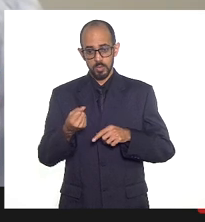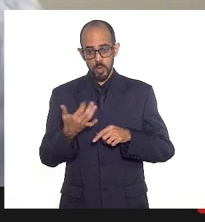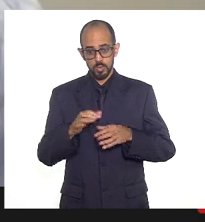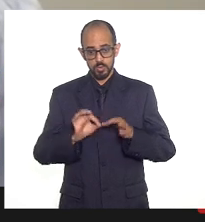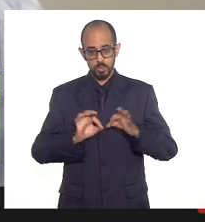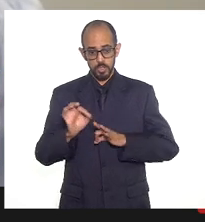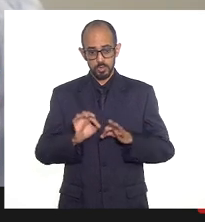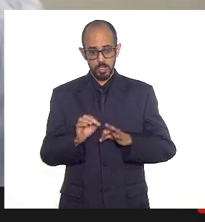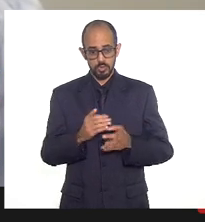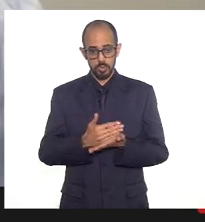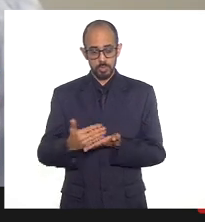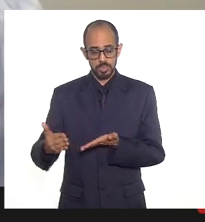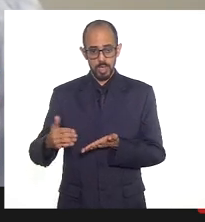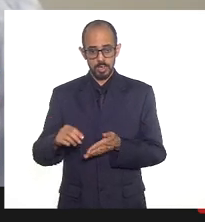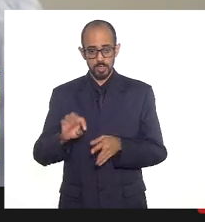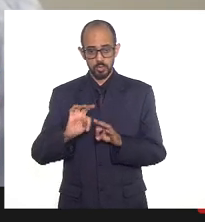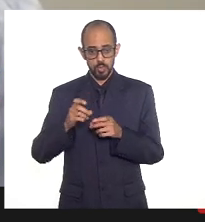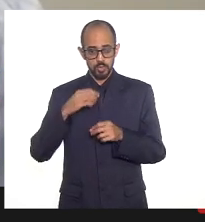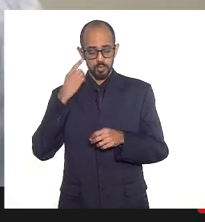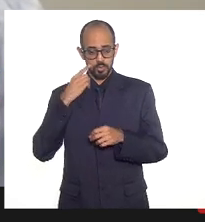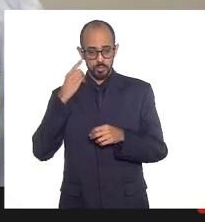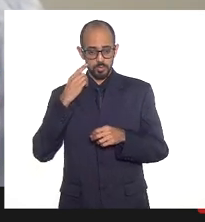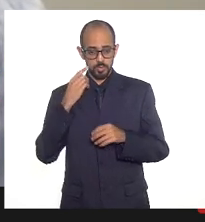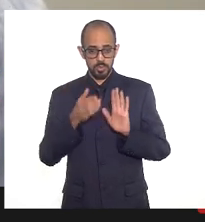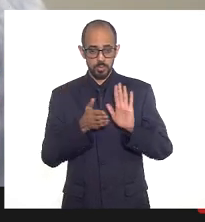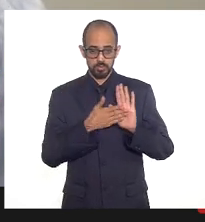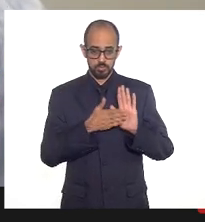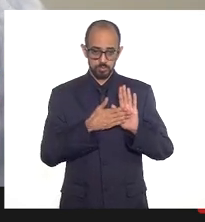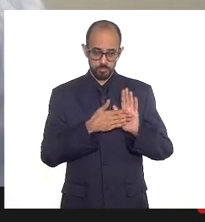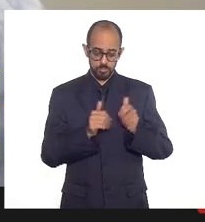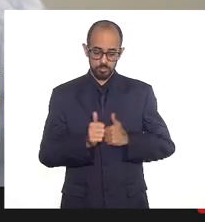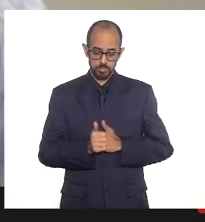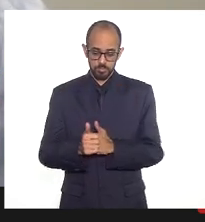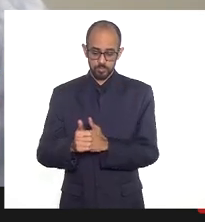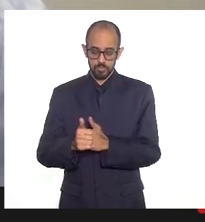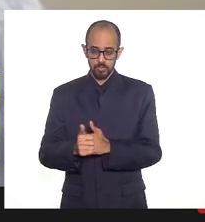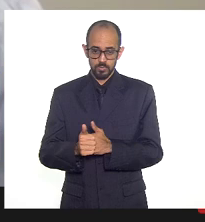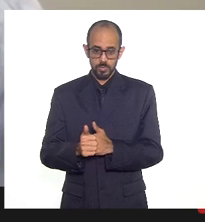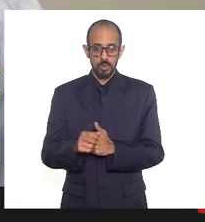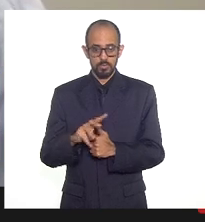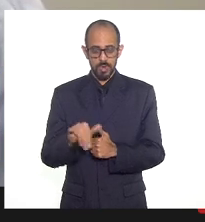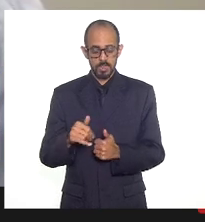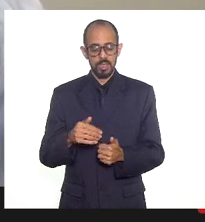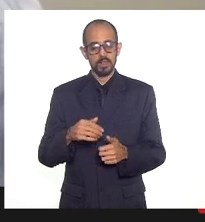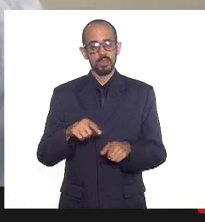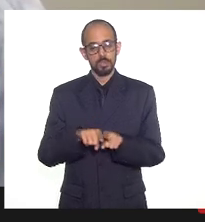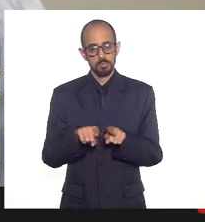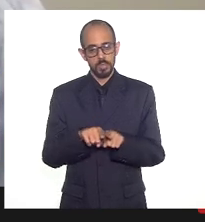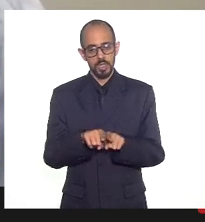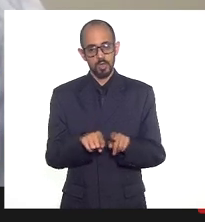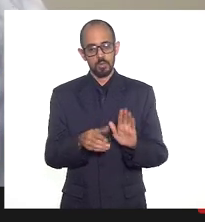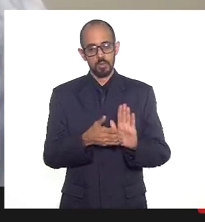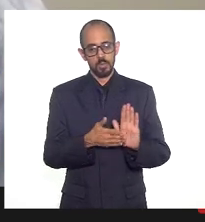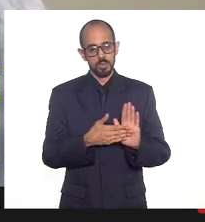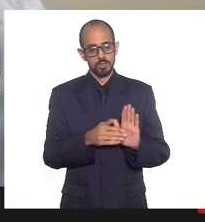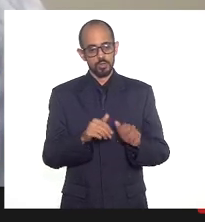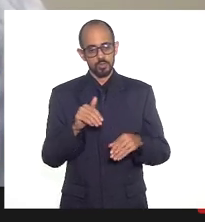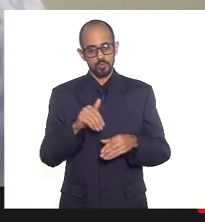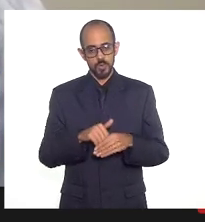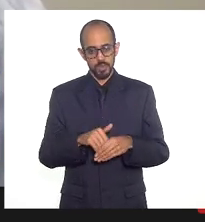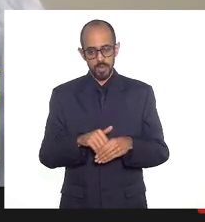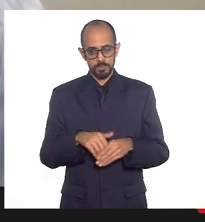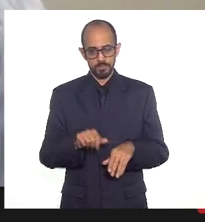deputados vinculados à frente, comprometidos à frente, aderentes à frente, terão certamente mais compromisso de votar as pautas. A agenda com o